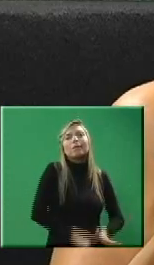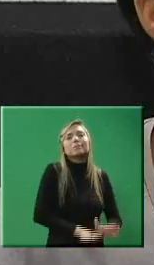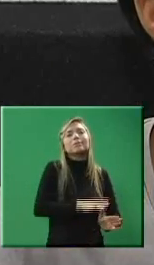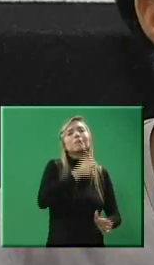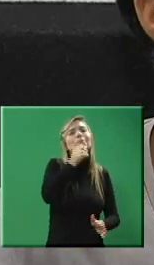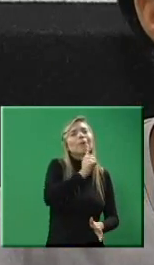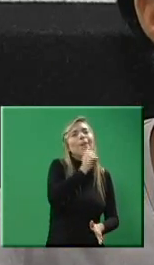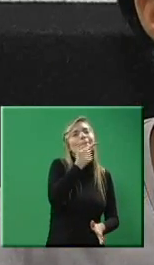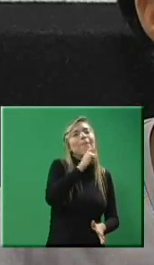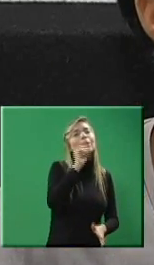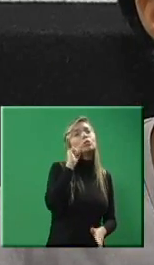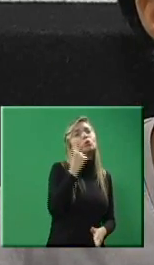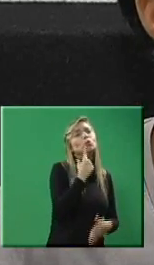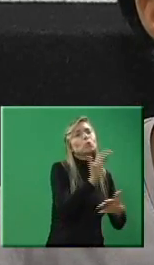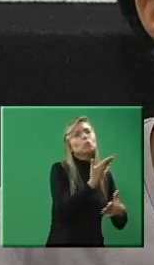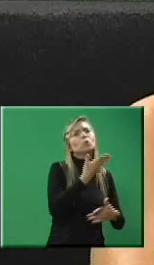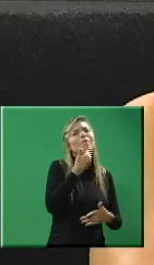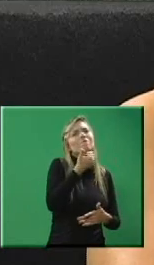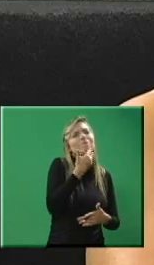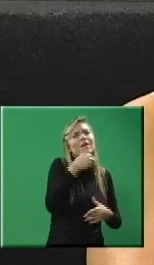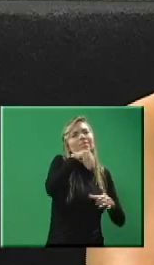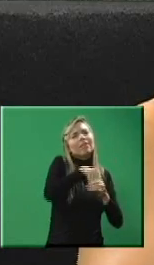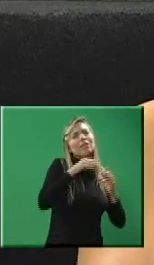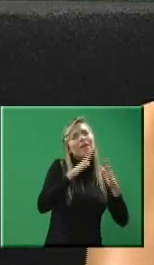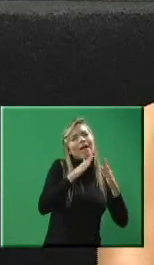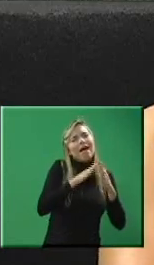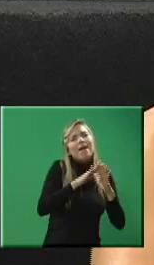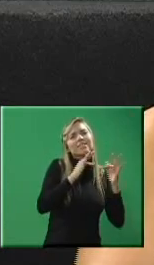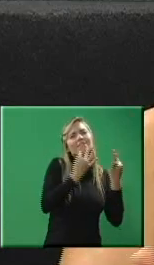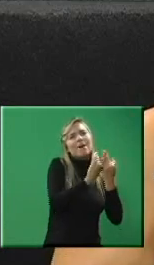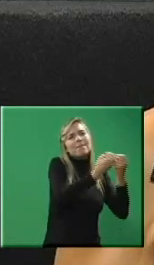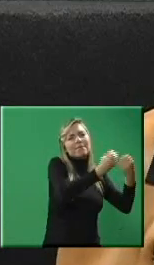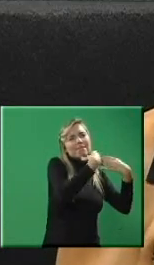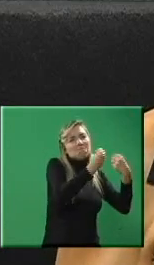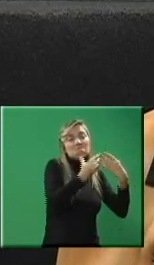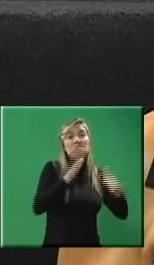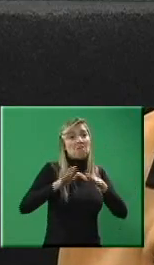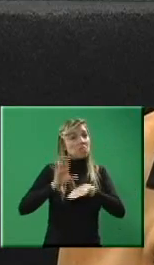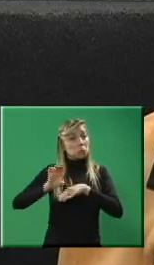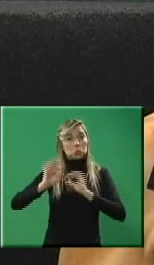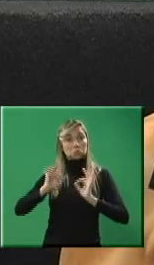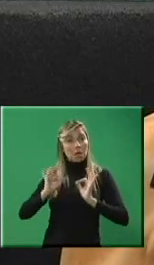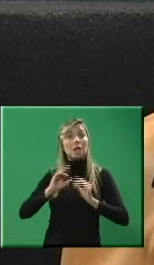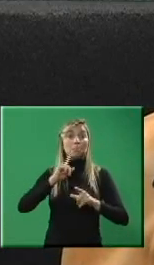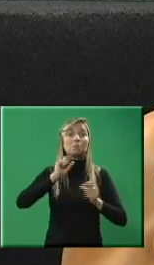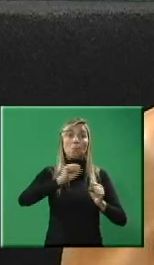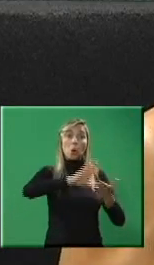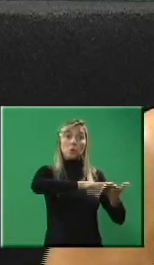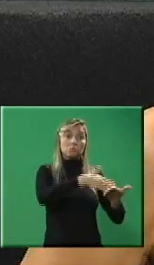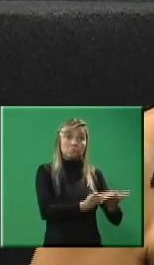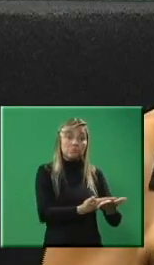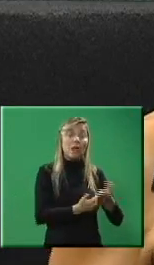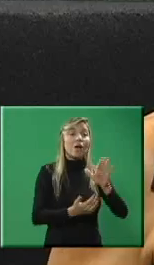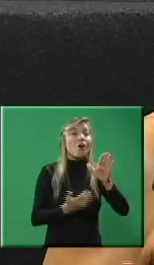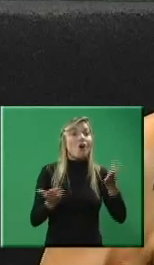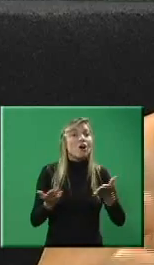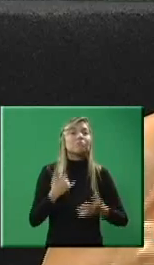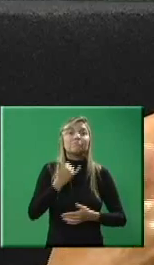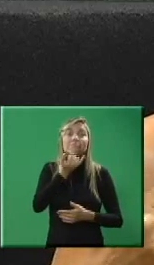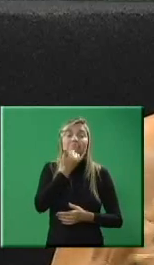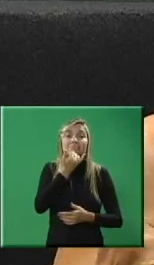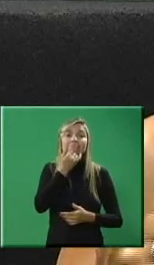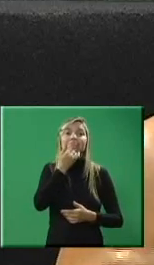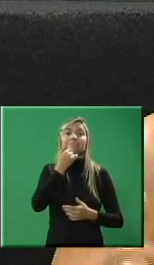ter. Porque ele aprenderia, e ele, tendo curso ou não, ele poderia ser intérprete. Sabe? Então, a língua de sinais é uma